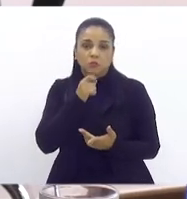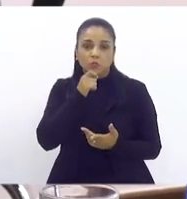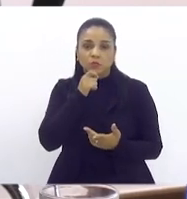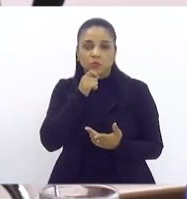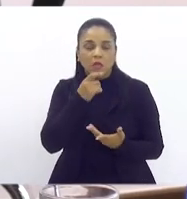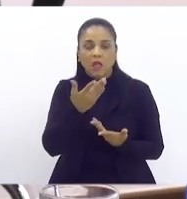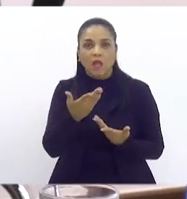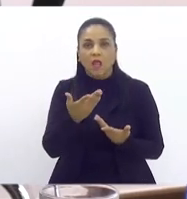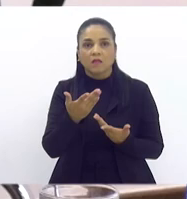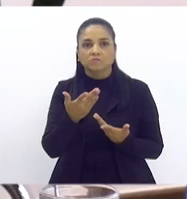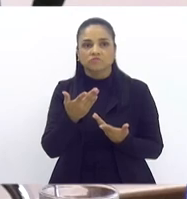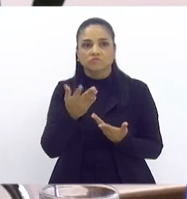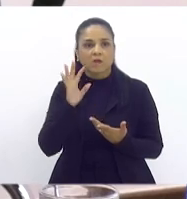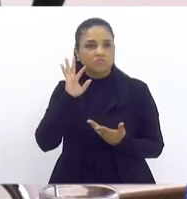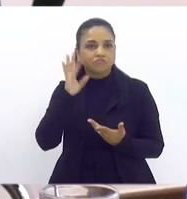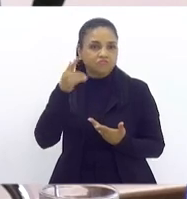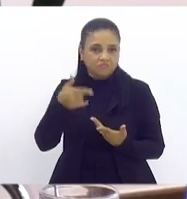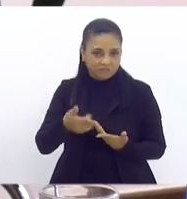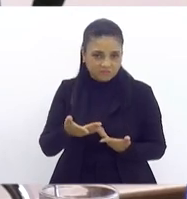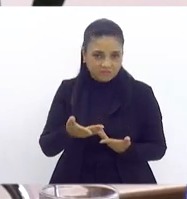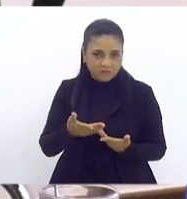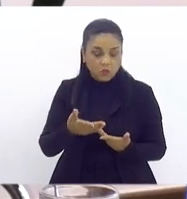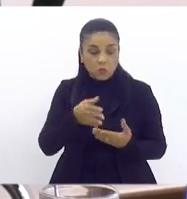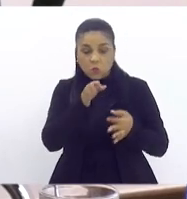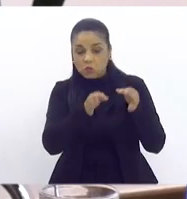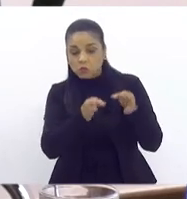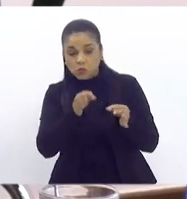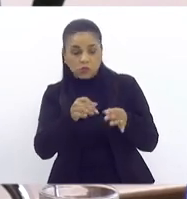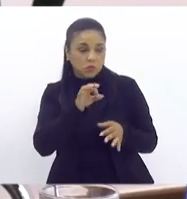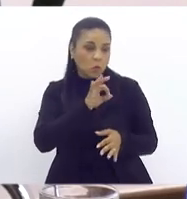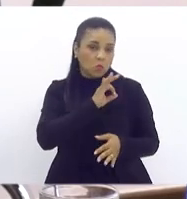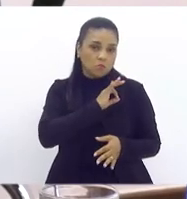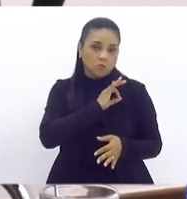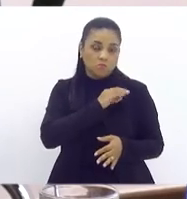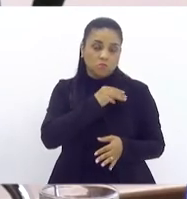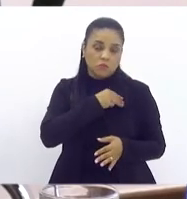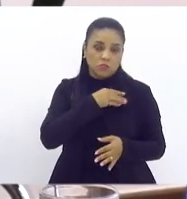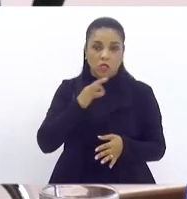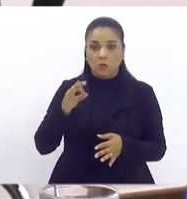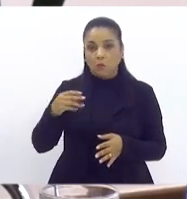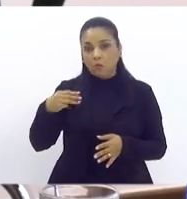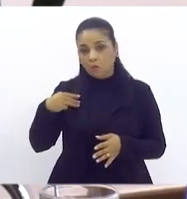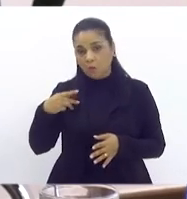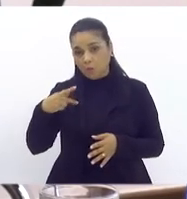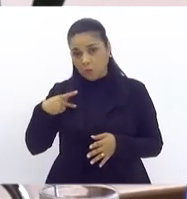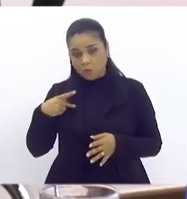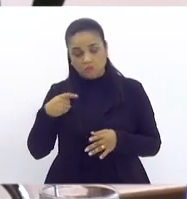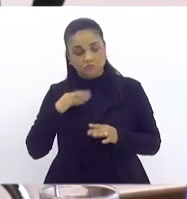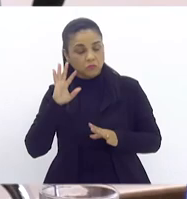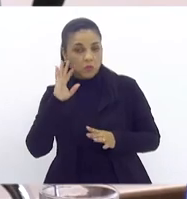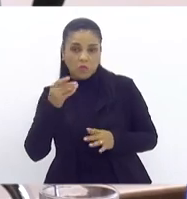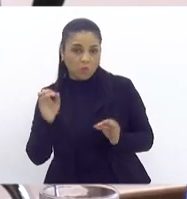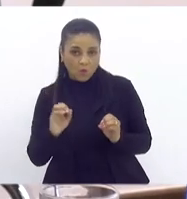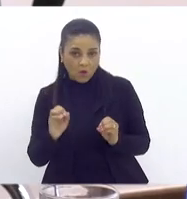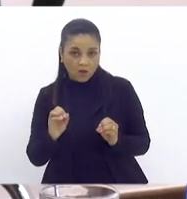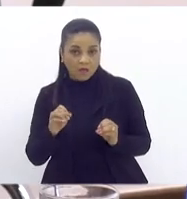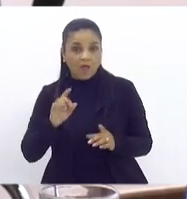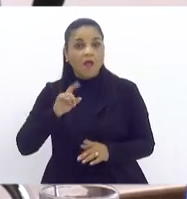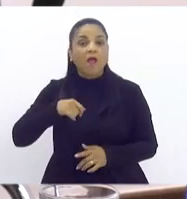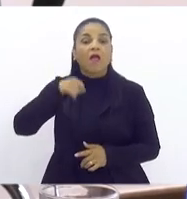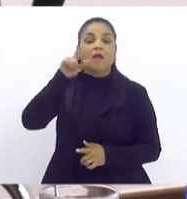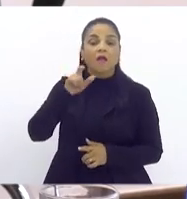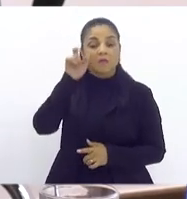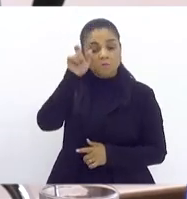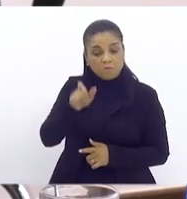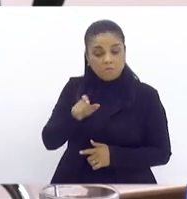pelo Ministério Público pelo juiz ao fim e ao cabo Quem foi o primeiro a definir o estado